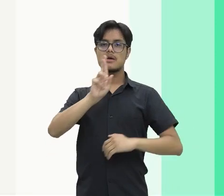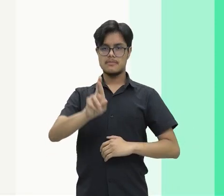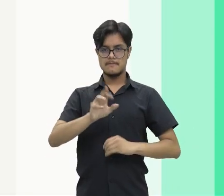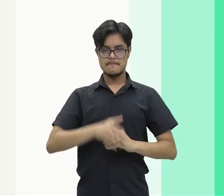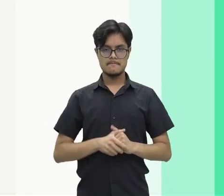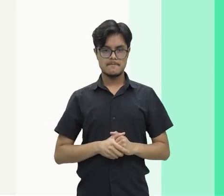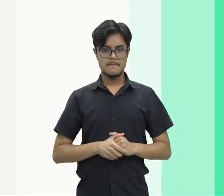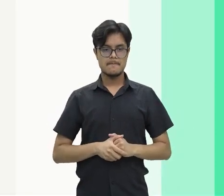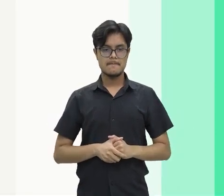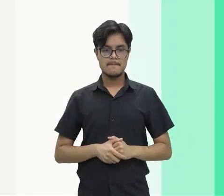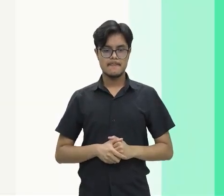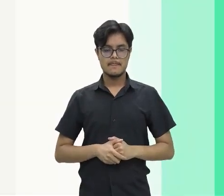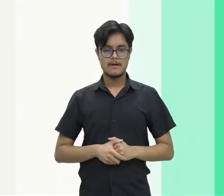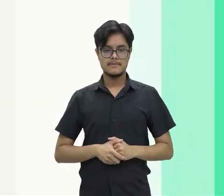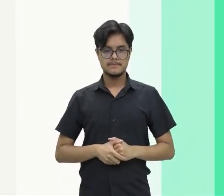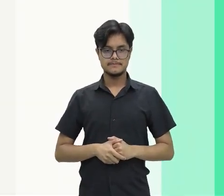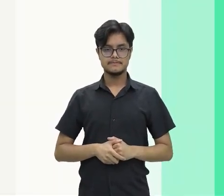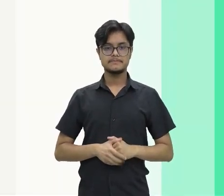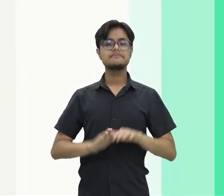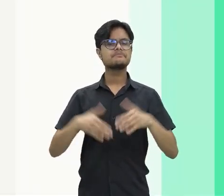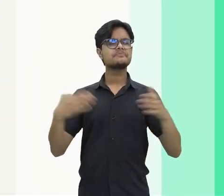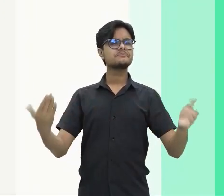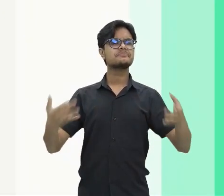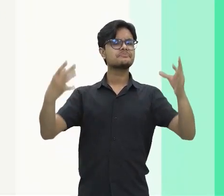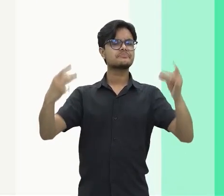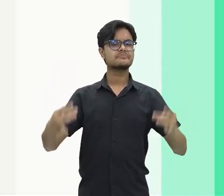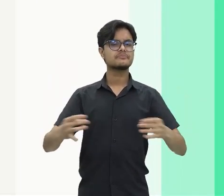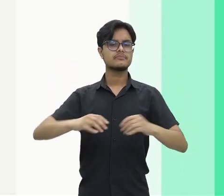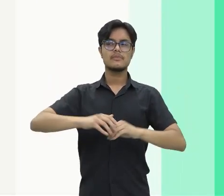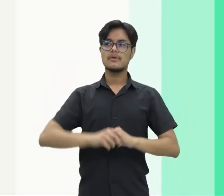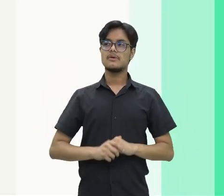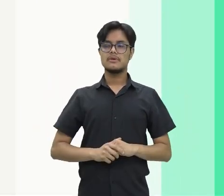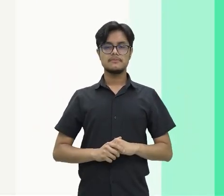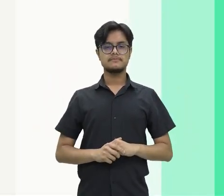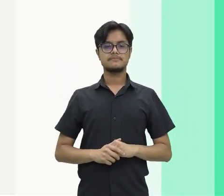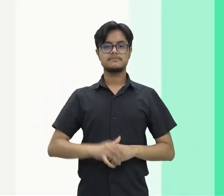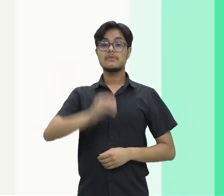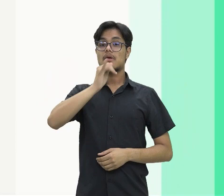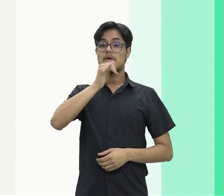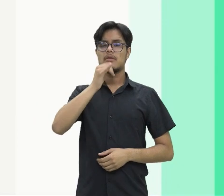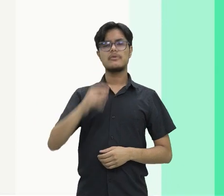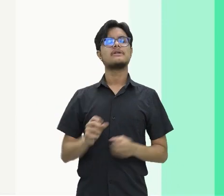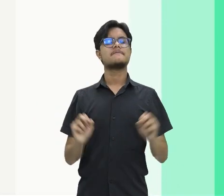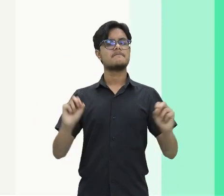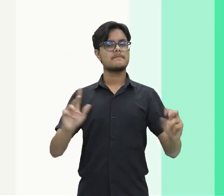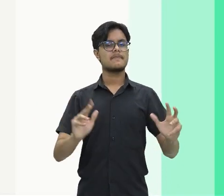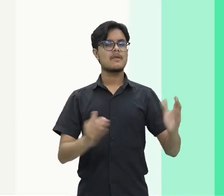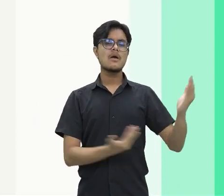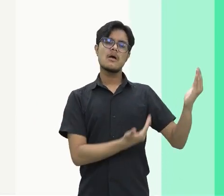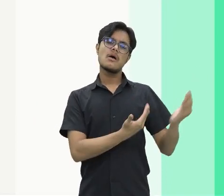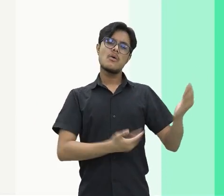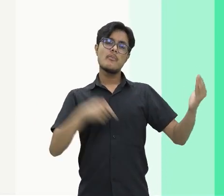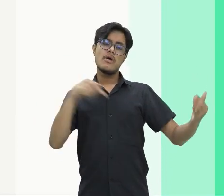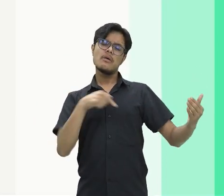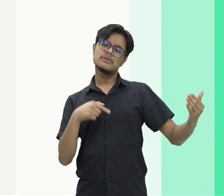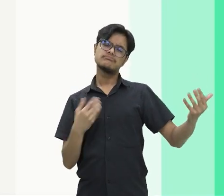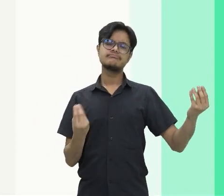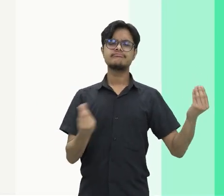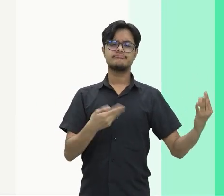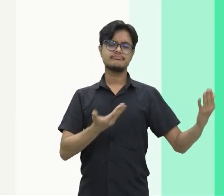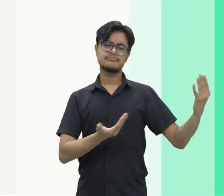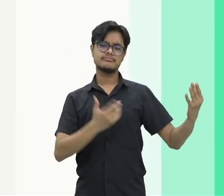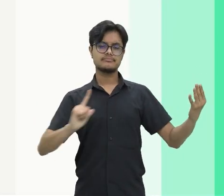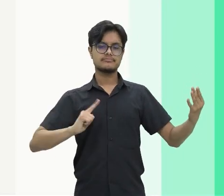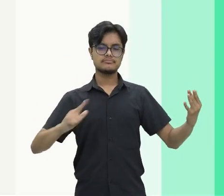correta. Continuando aí o nosso comentário, nós temos o seguinte: quando comparado a um adulto, o esqueleto de uma criança apresenta